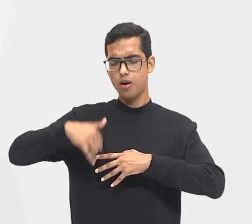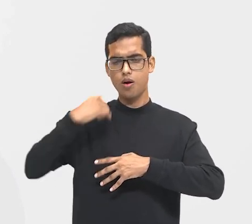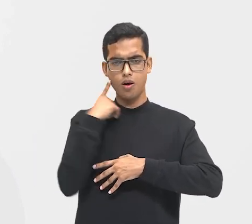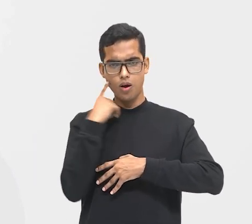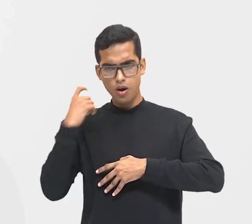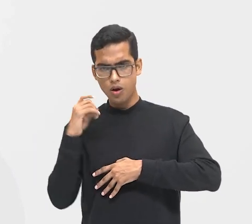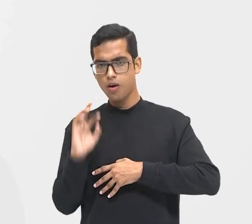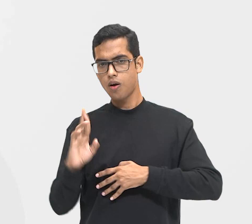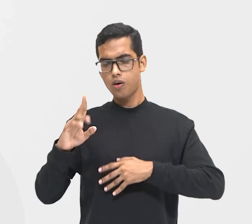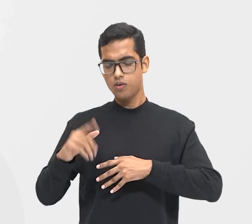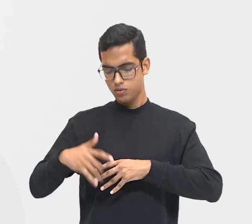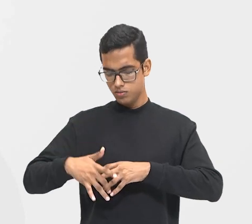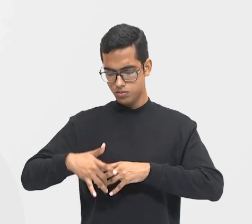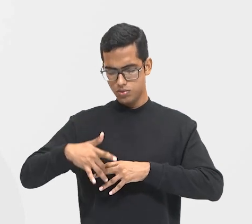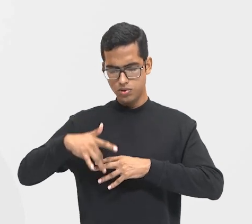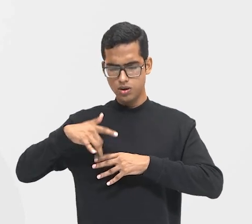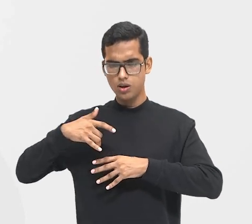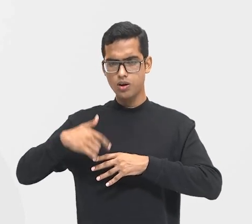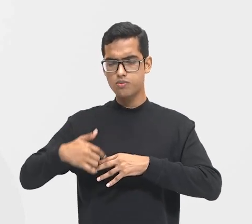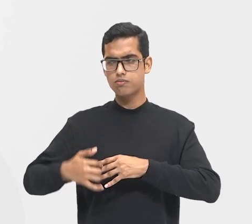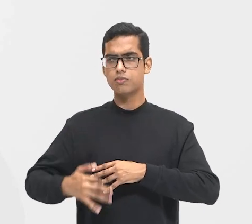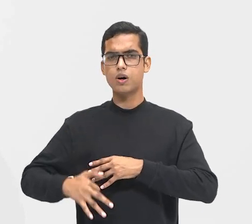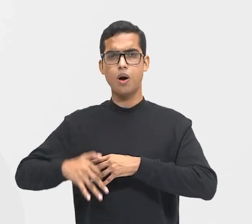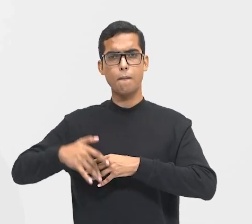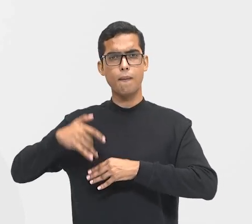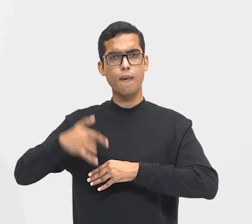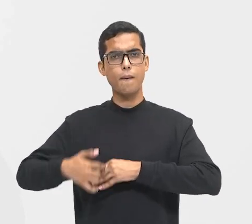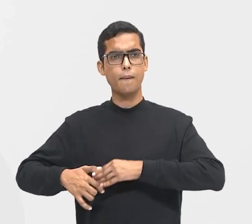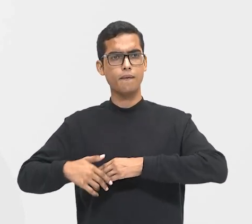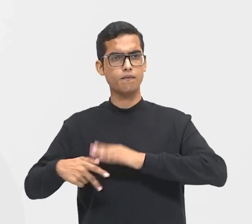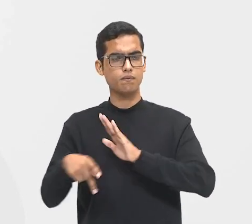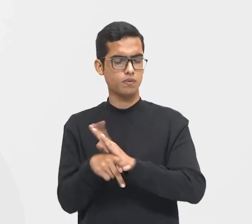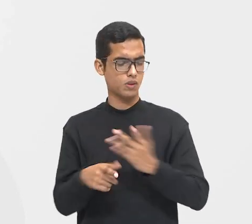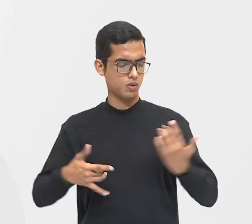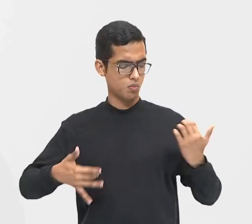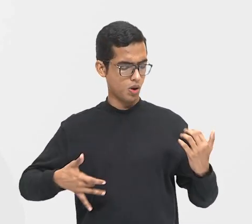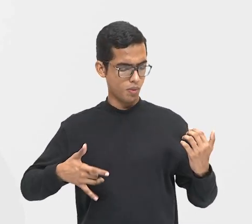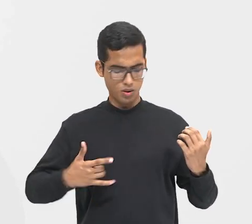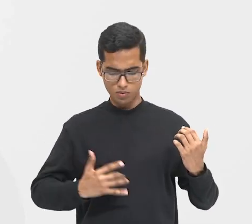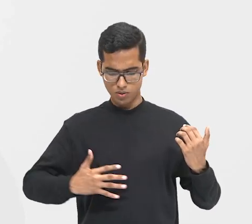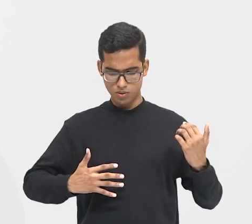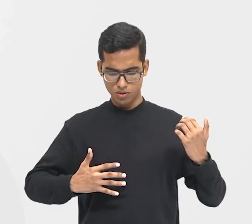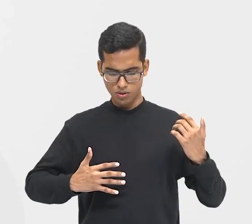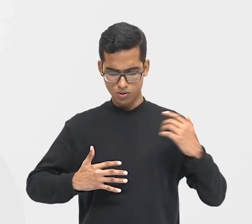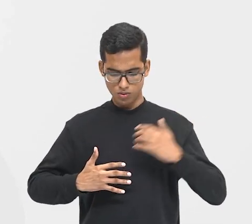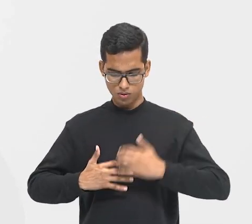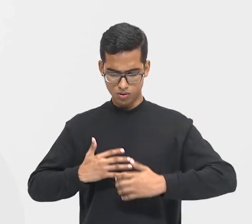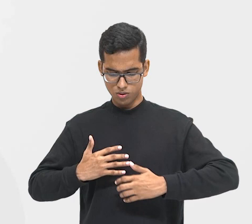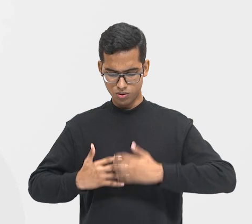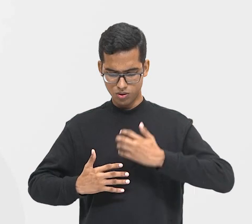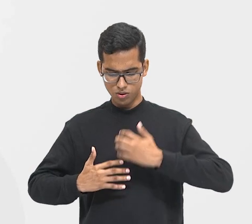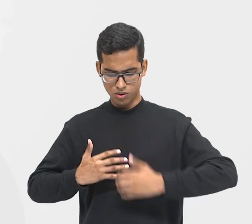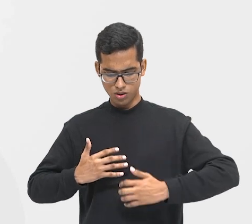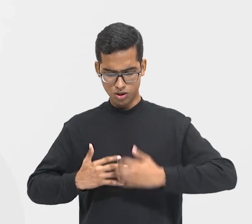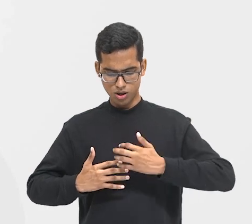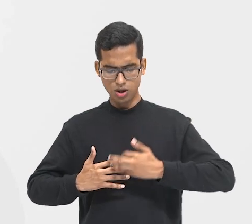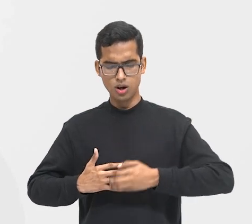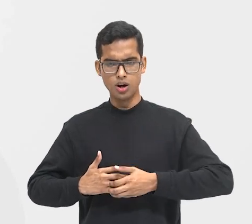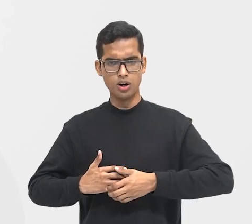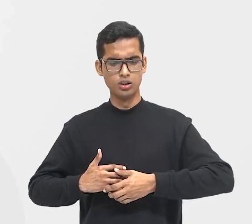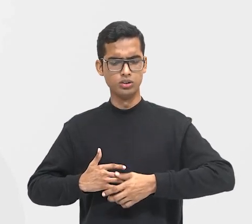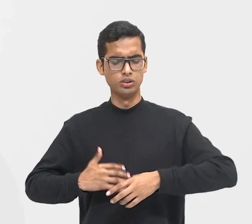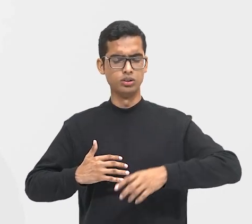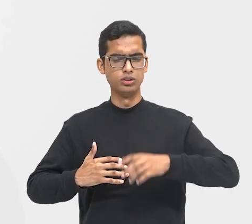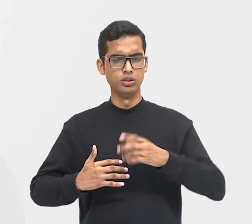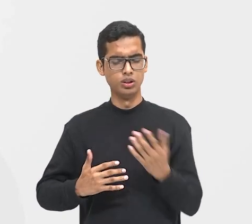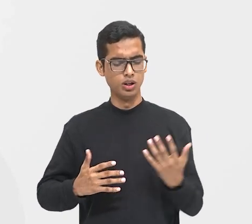né, formando ali uma onda, vai propagando ali uma onda e vai emitir o som. Nesse caso, onde a gente está tocando ali, a